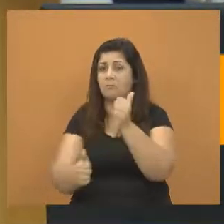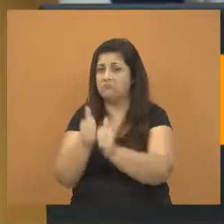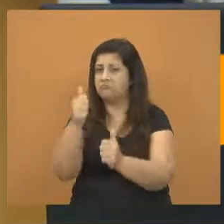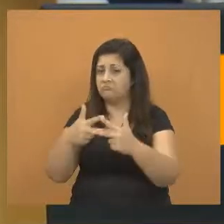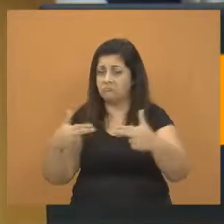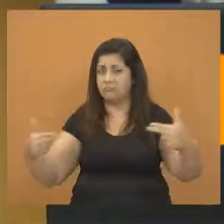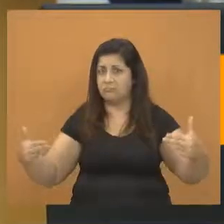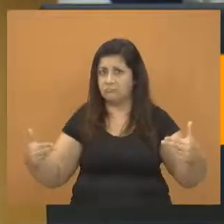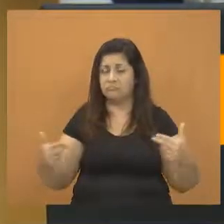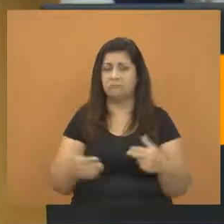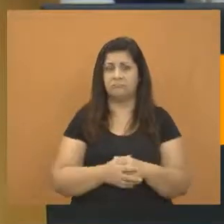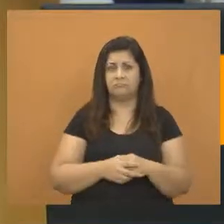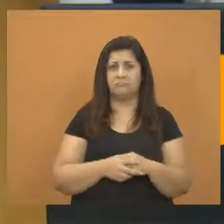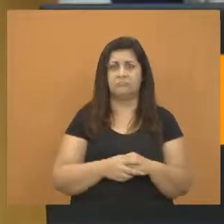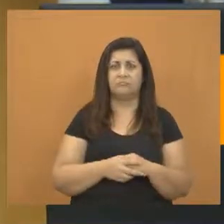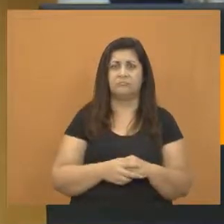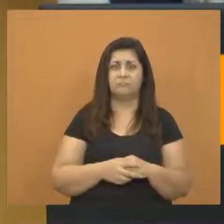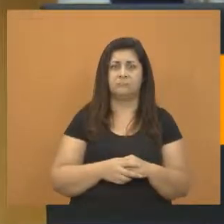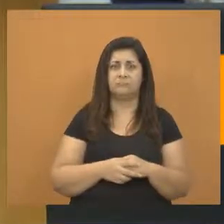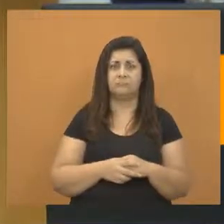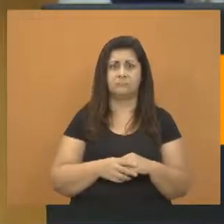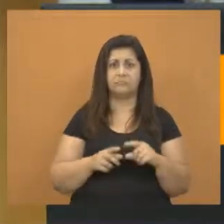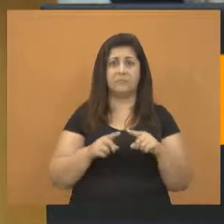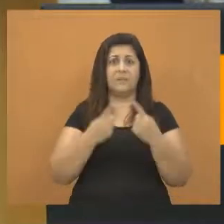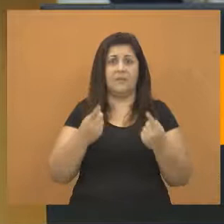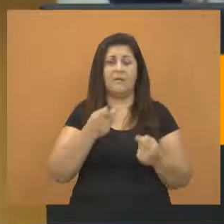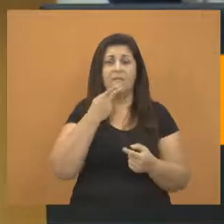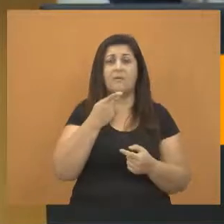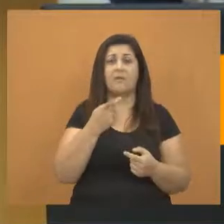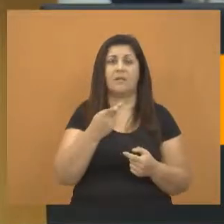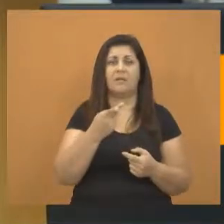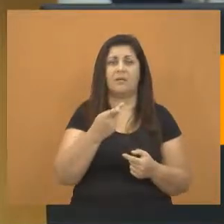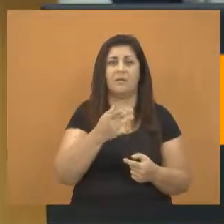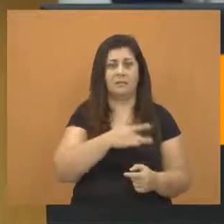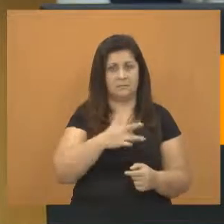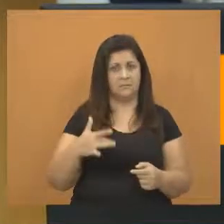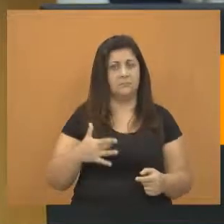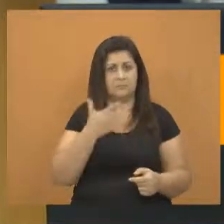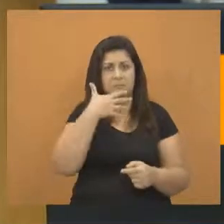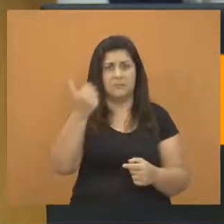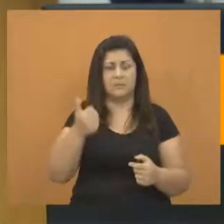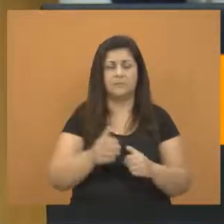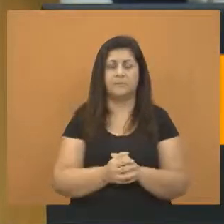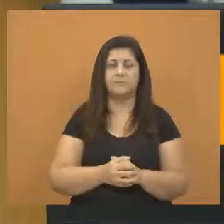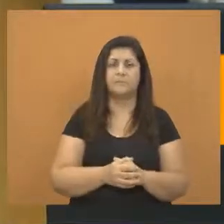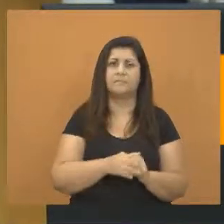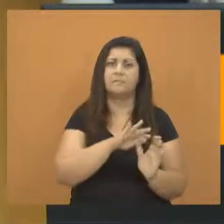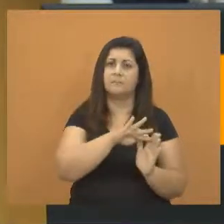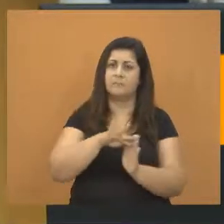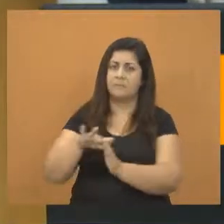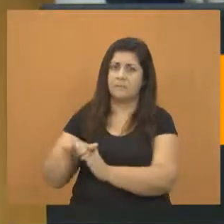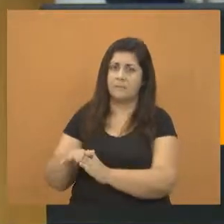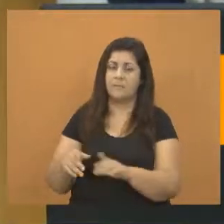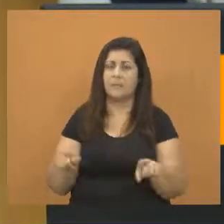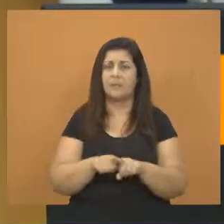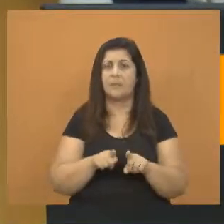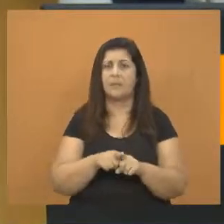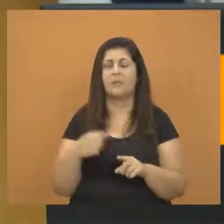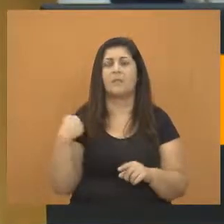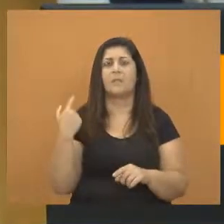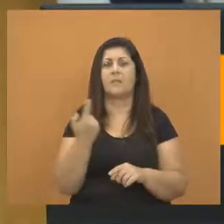esporte. Mas ela prevê bastante a qualidade de vida. Uma outra questão também que aqui nós